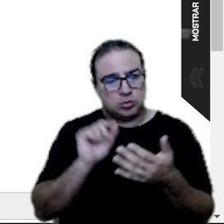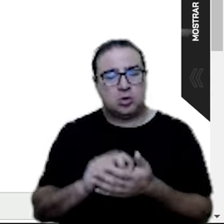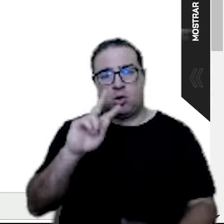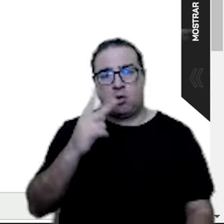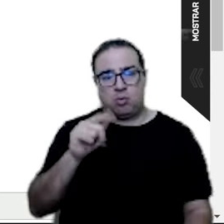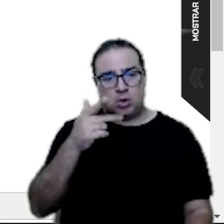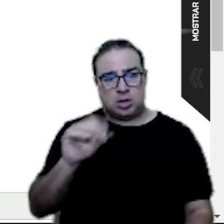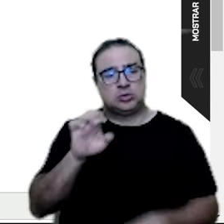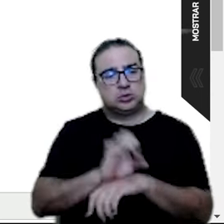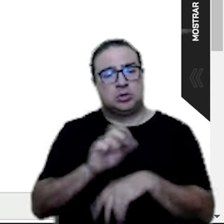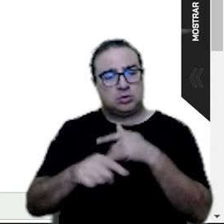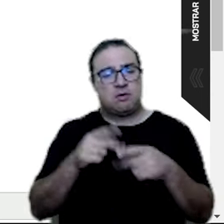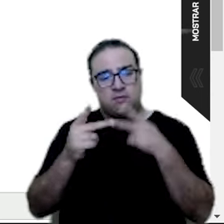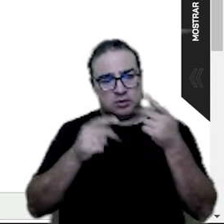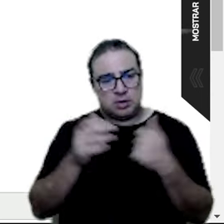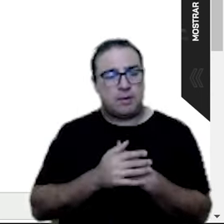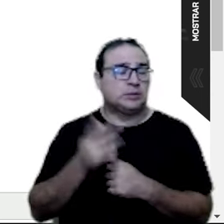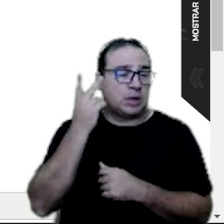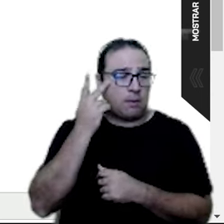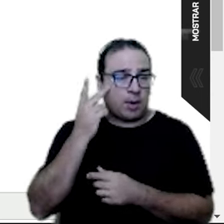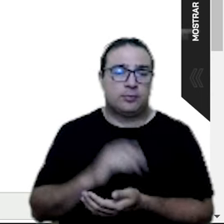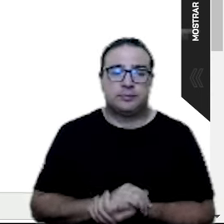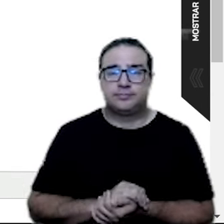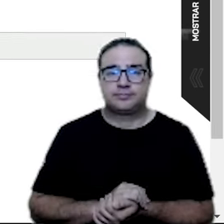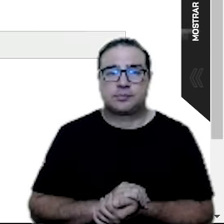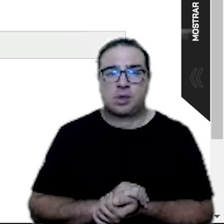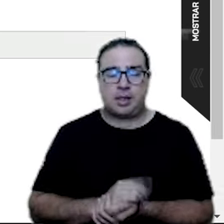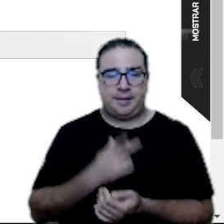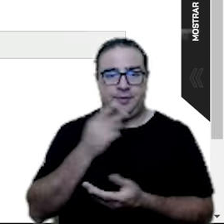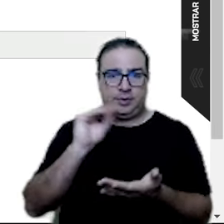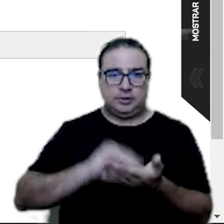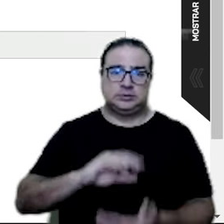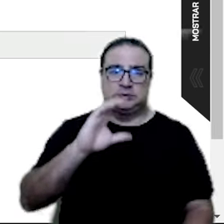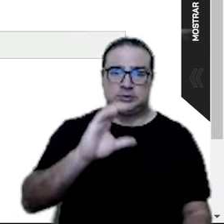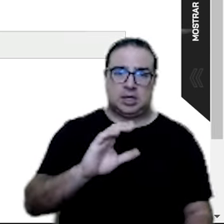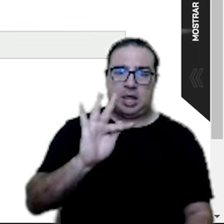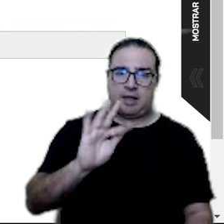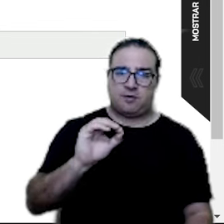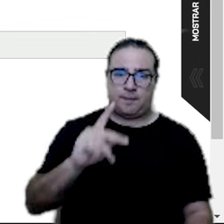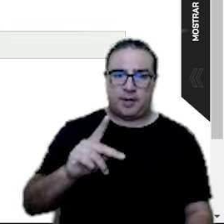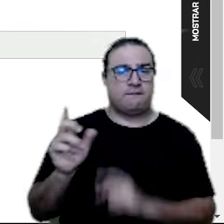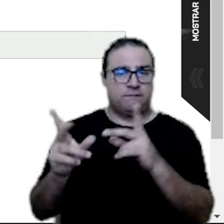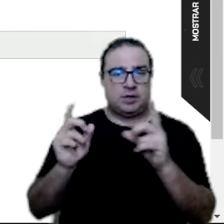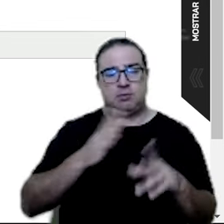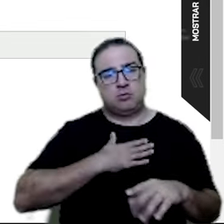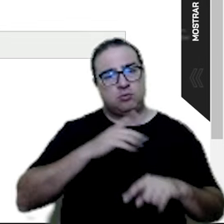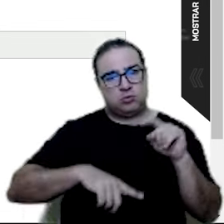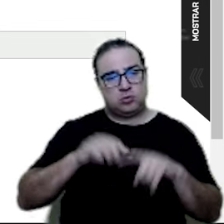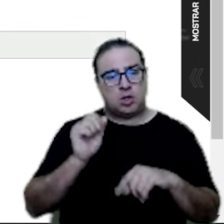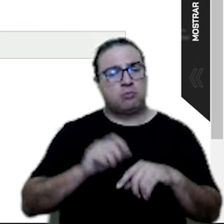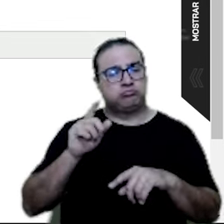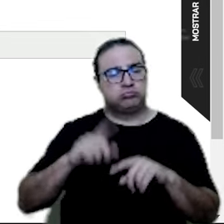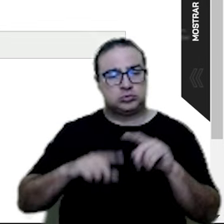aqui homologação o estado que eu vou falar tô falando de São Paulo eu vou colocar a cfp de venda de meus produtos